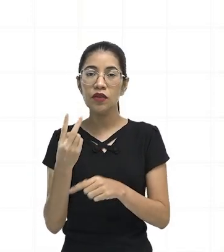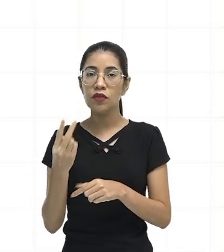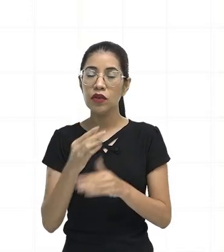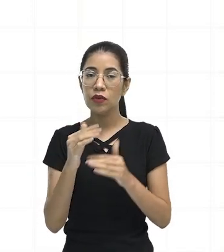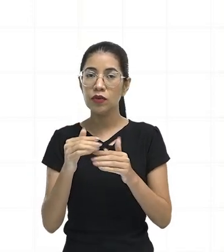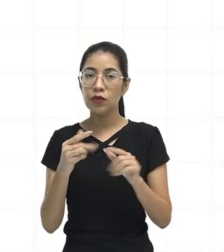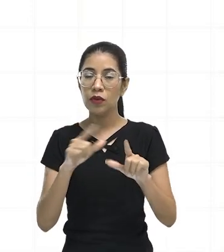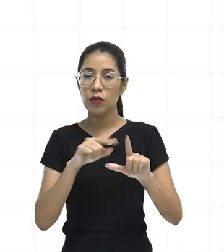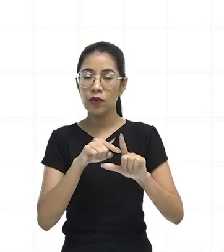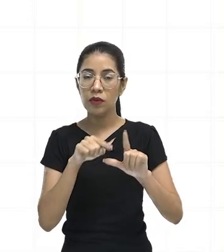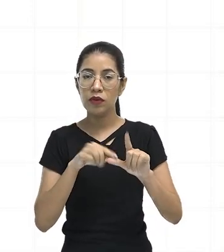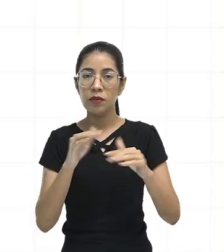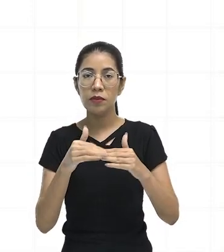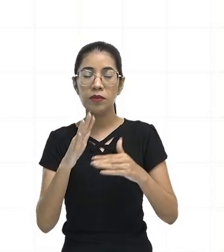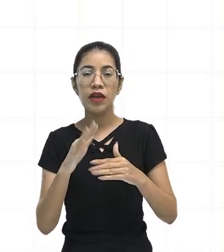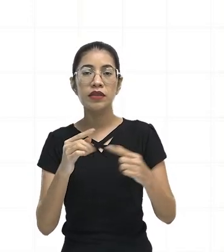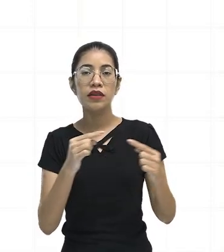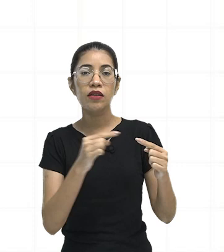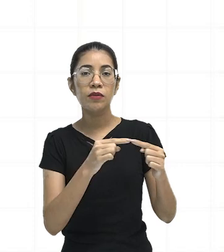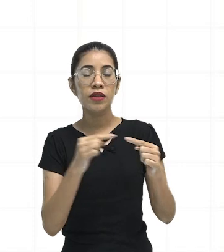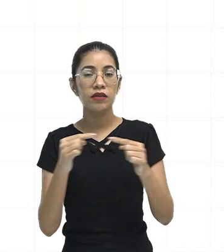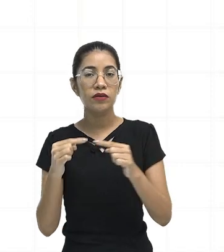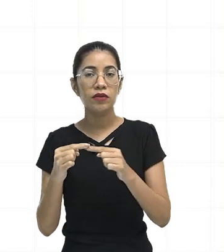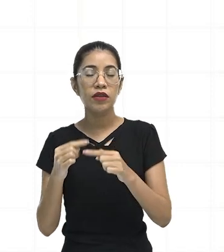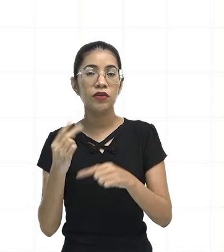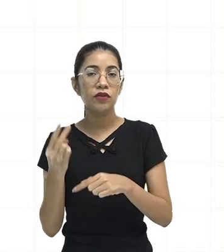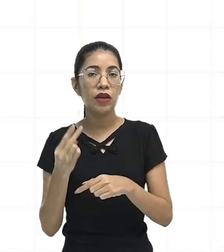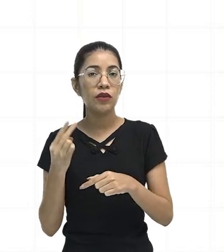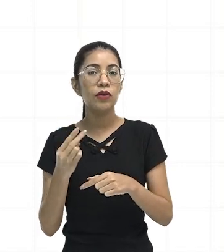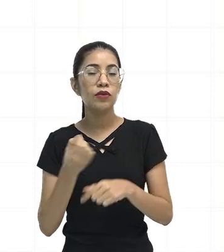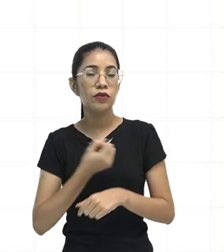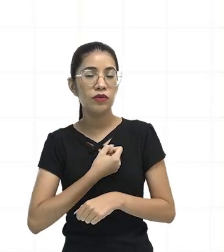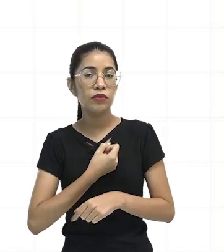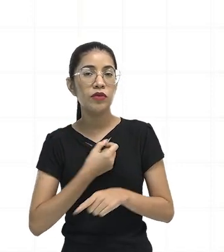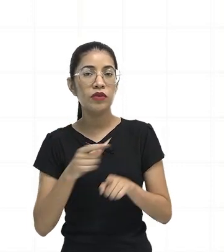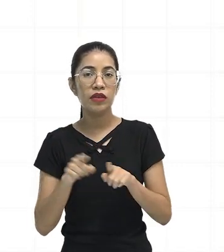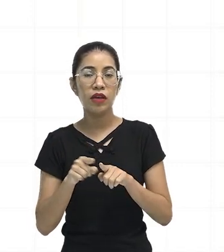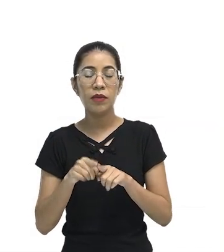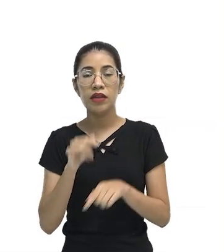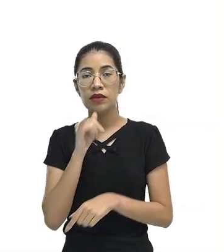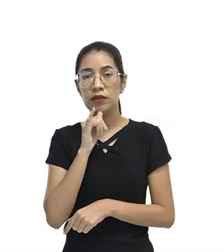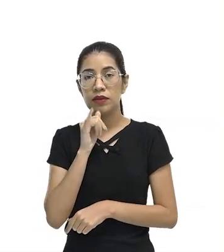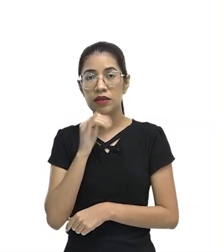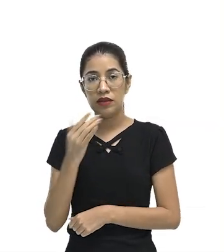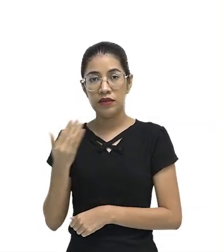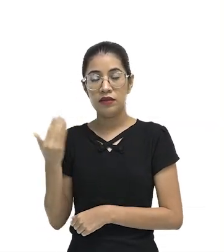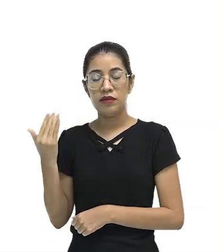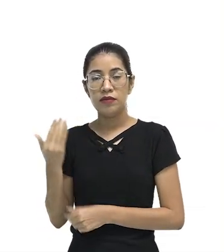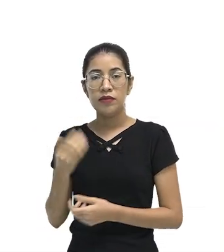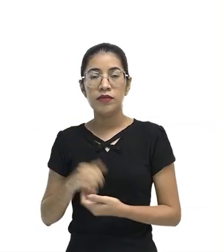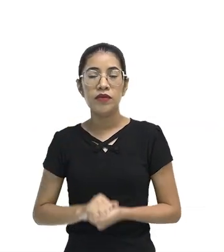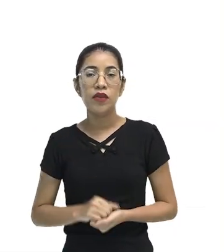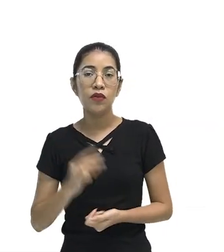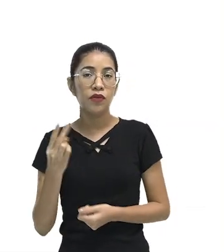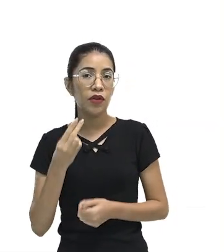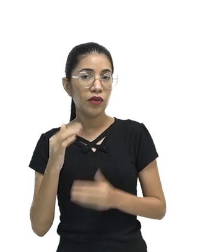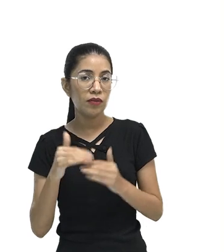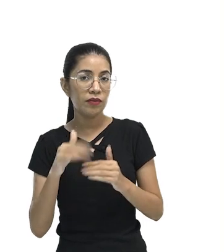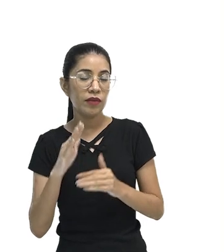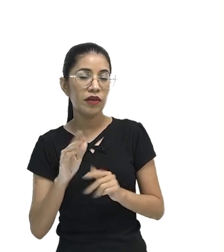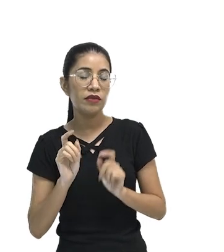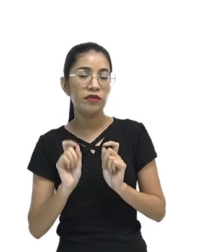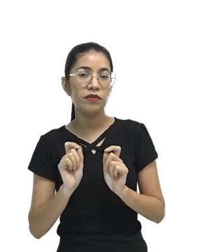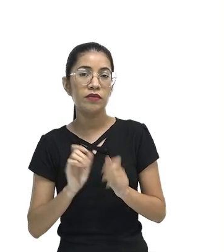maior ângulo estará proporcional ao maior valor numérico. Nesse caso, então, o maior valor do